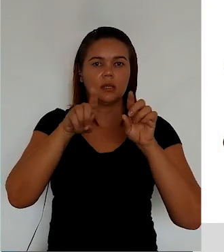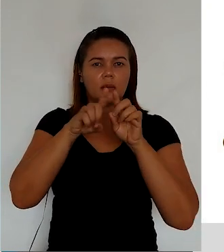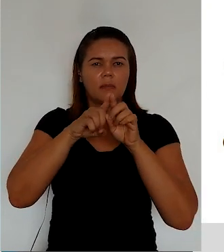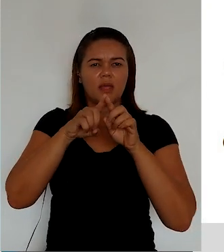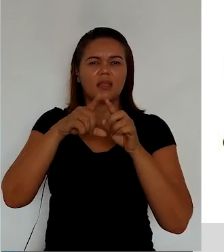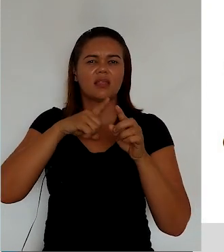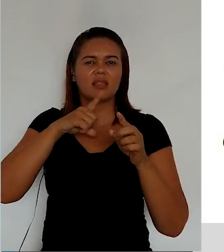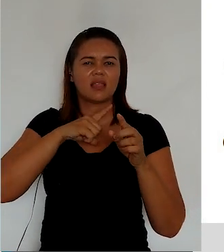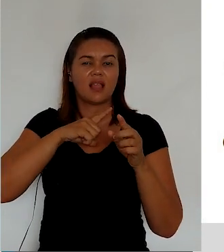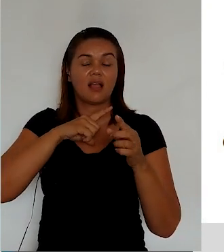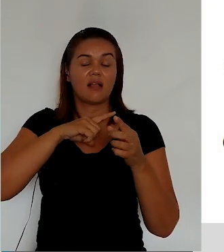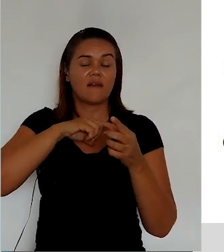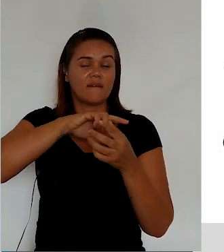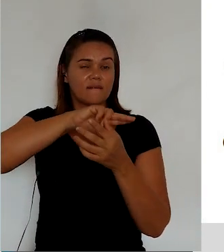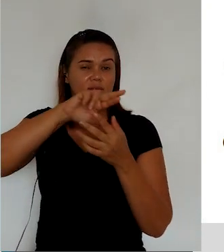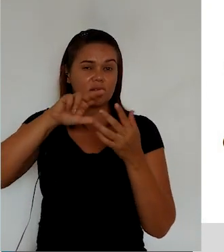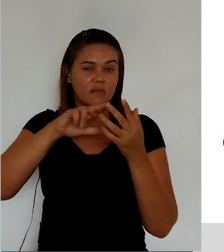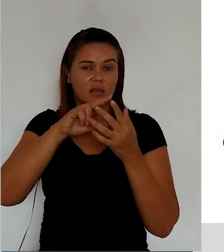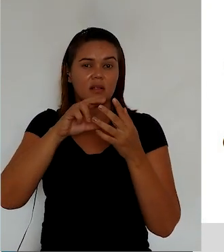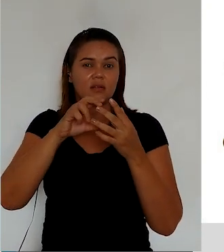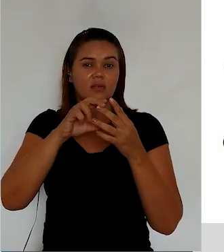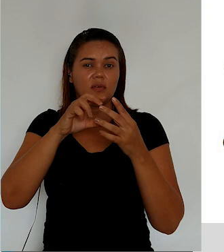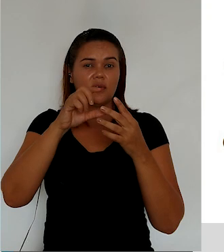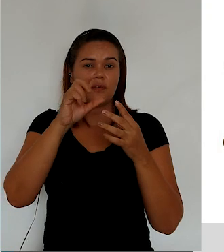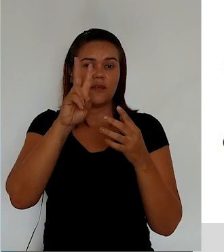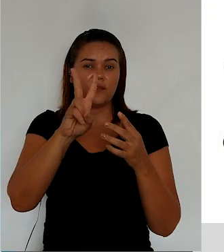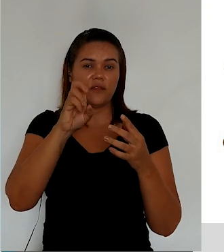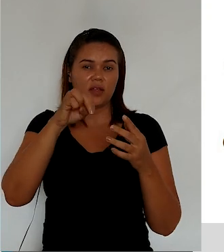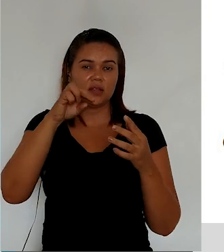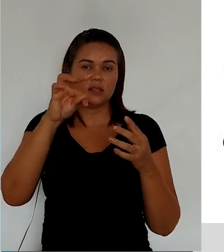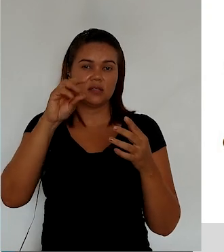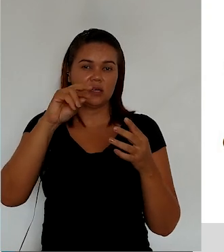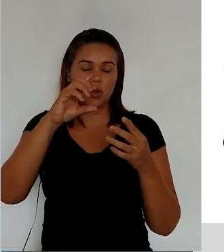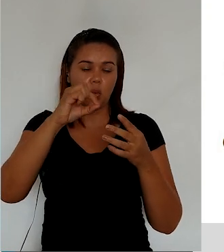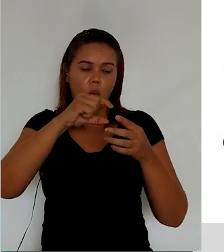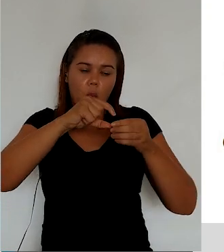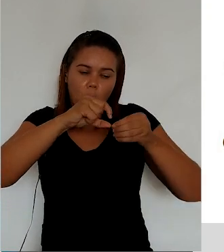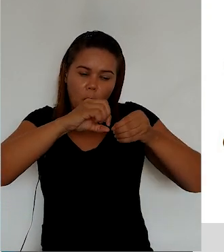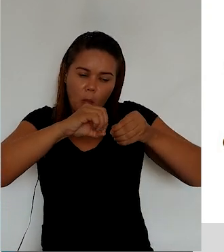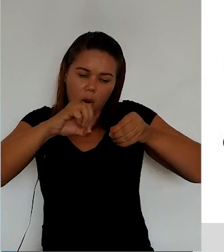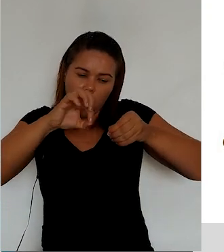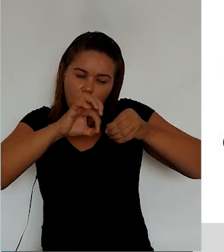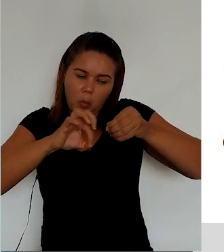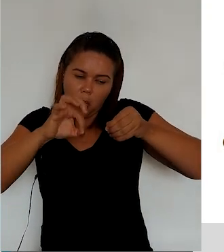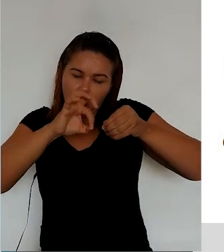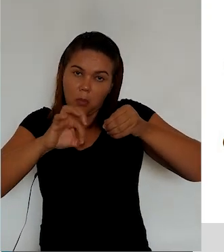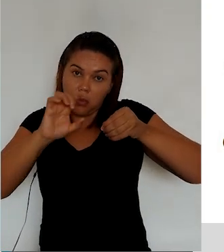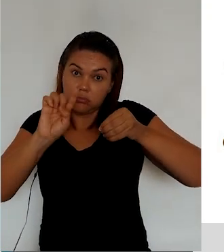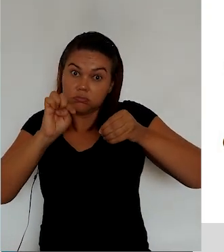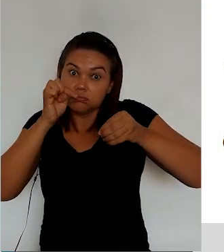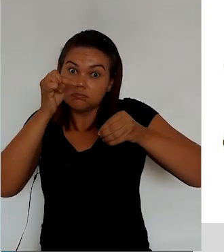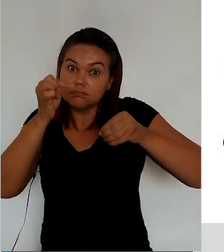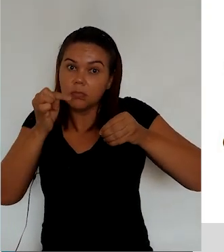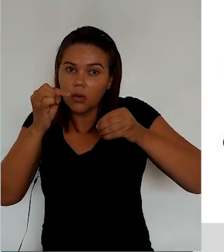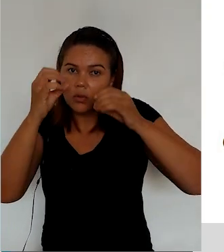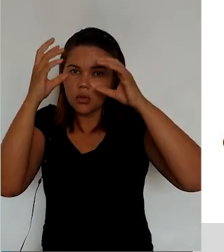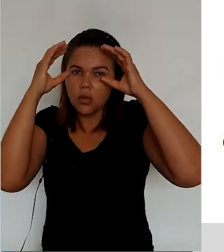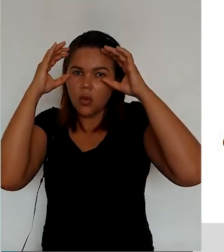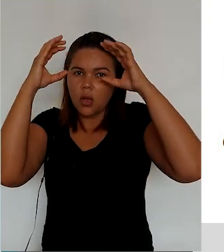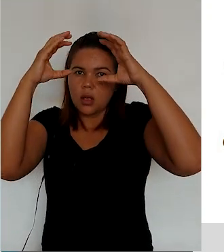especificando-se ambos os ventrículos laterais no prosencéfalo,